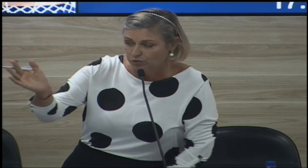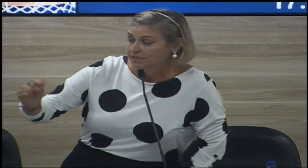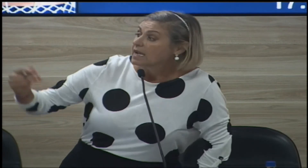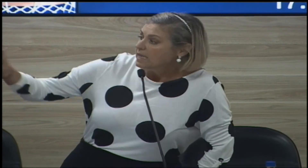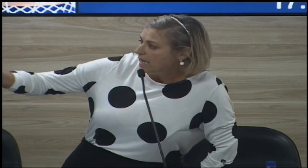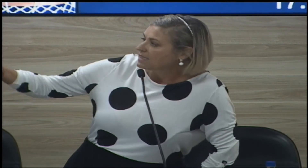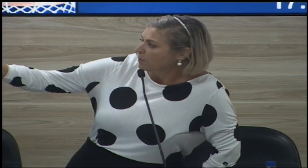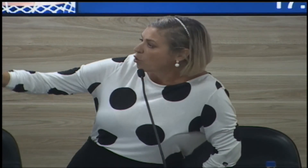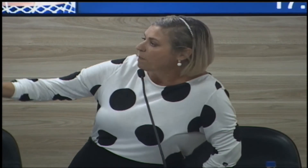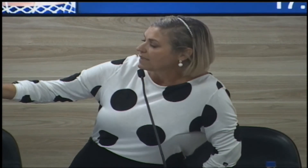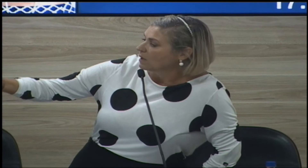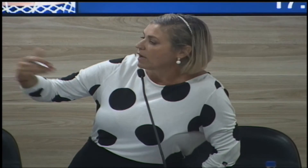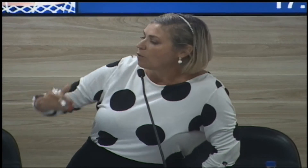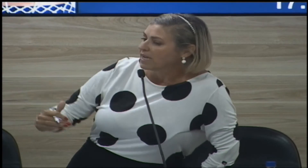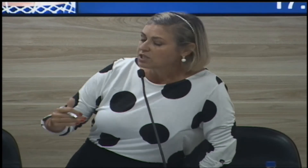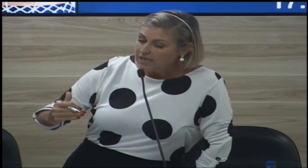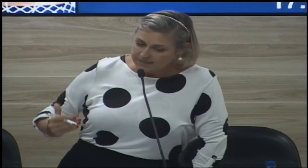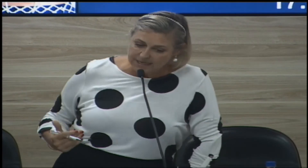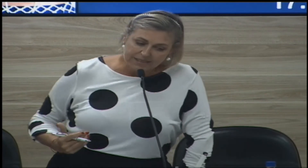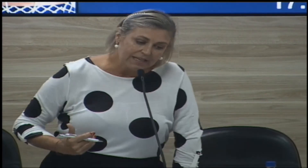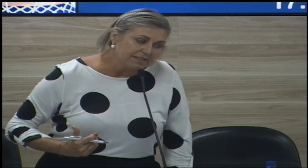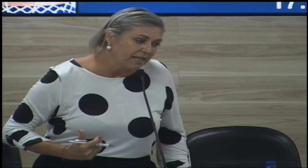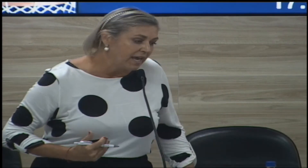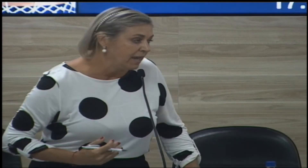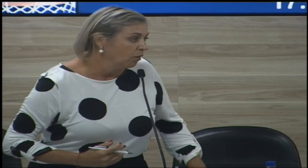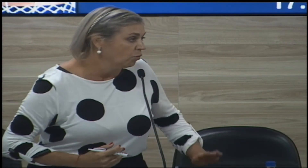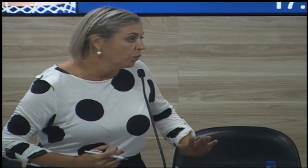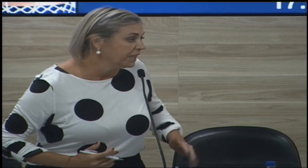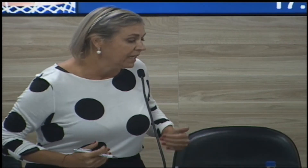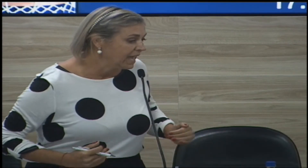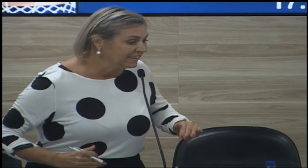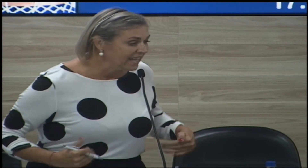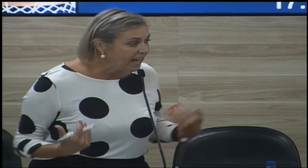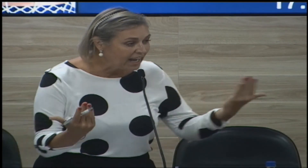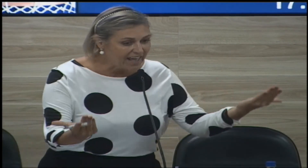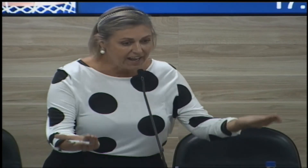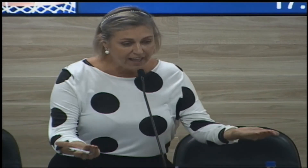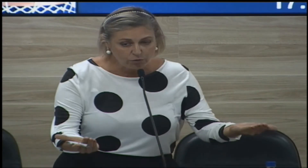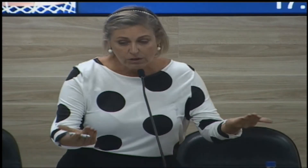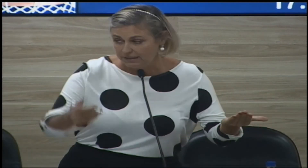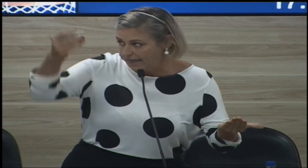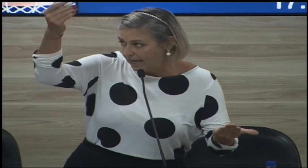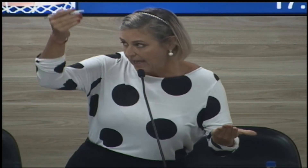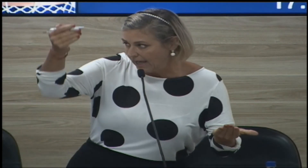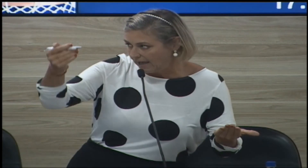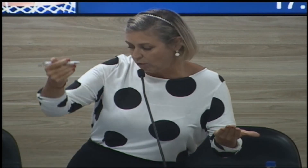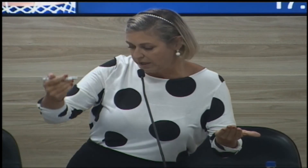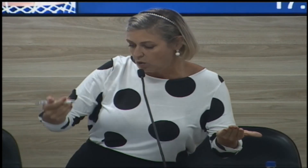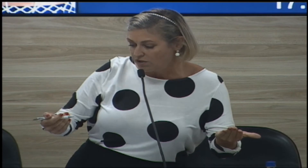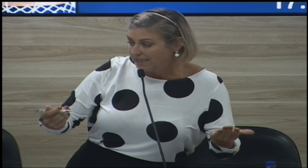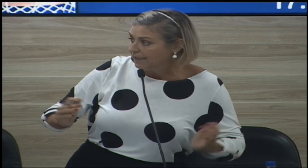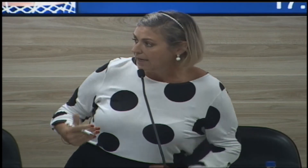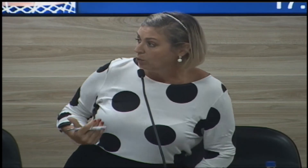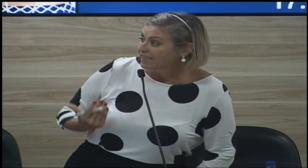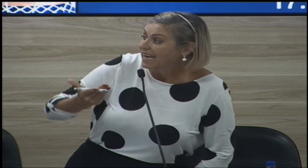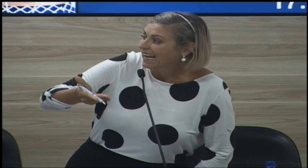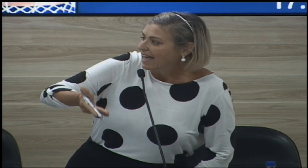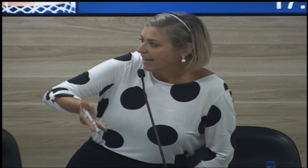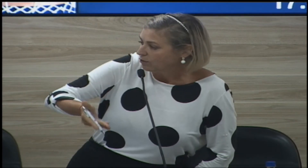até diante dos nossos próprios projetos, né? Porque a intenção, quando a gente se inscreve no papel, pode ser uma e